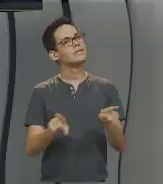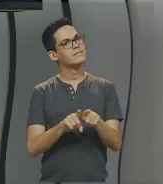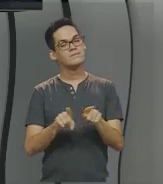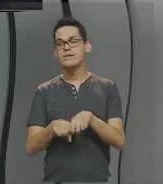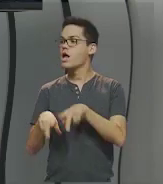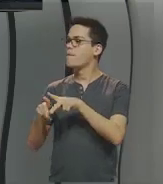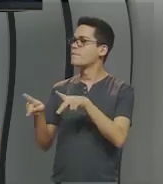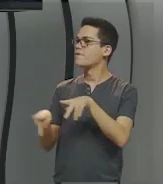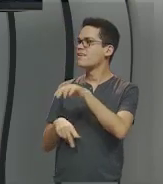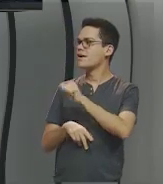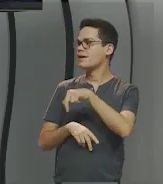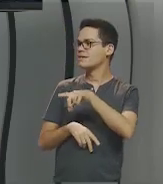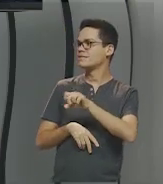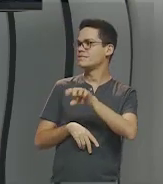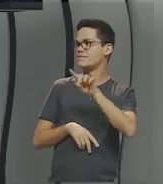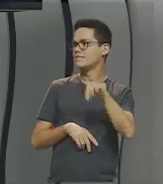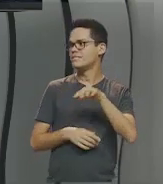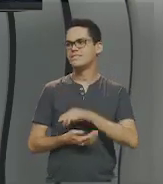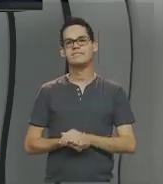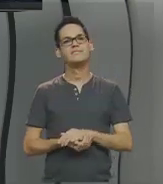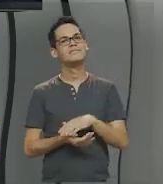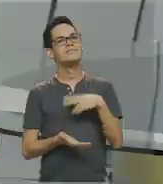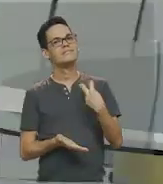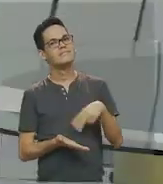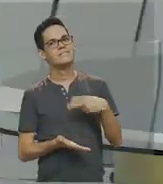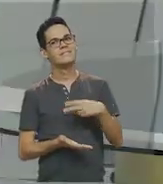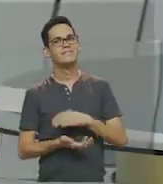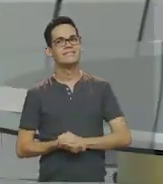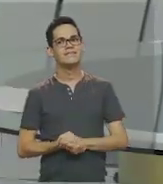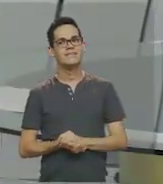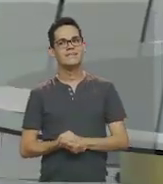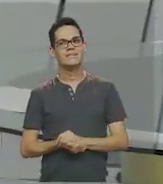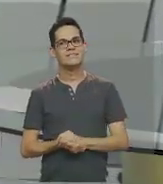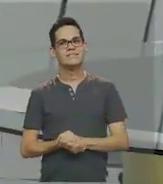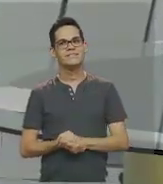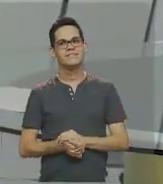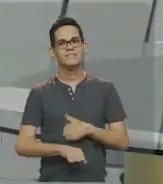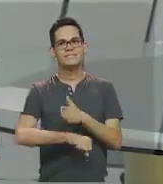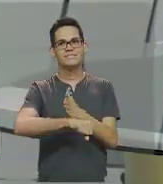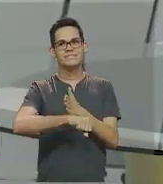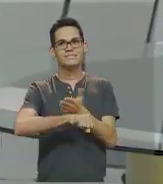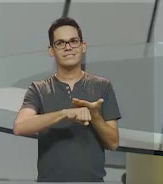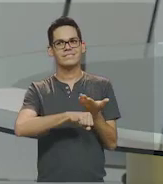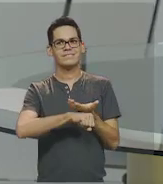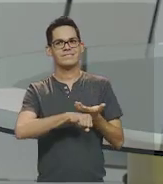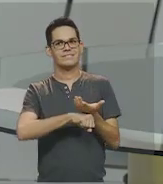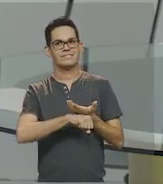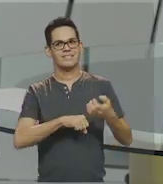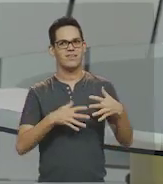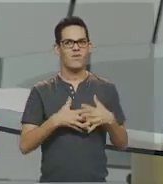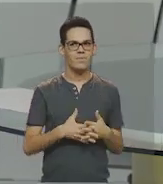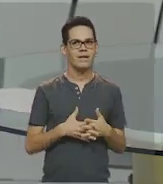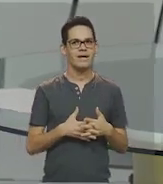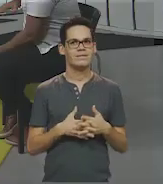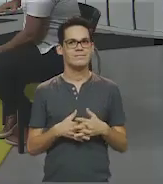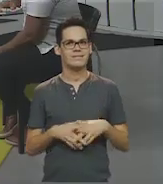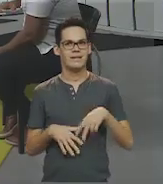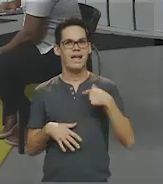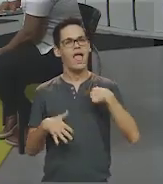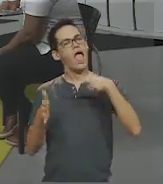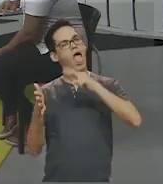André, você está falando sobre dança aí, o contemporâneo é complicado, não é? Sim. Eu estava lendo outro